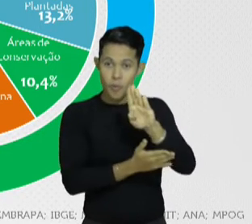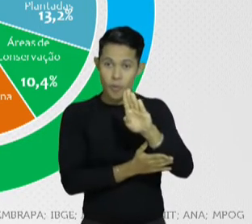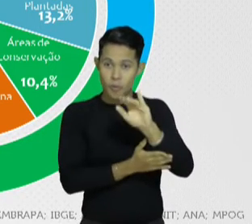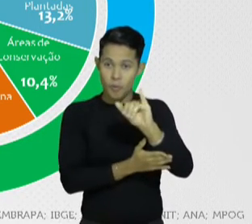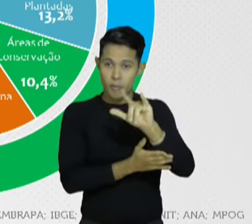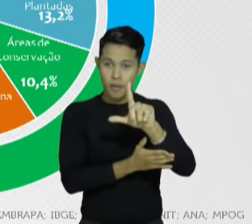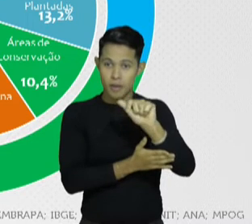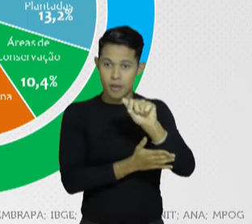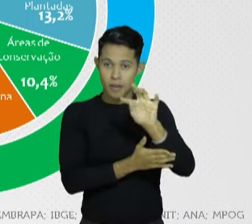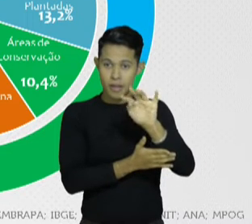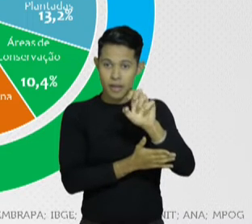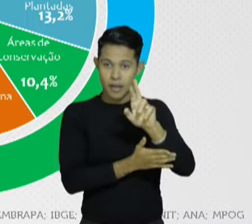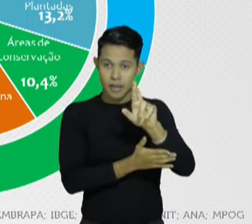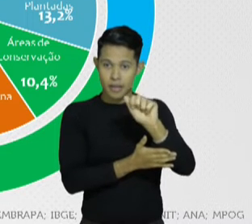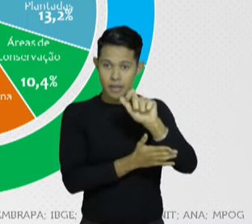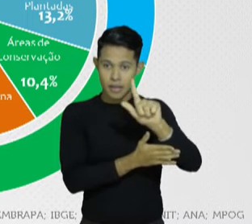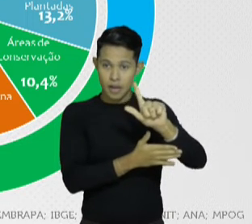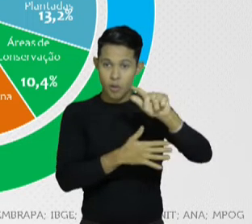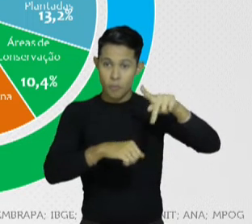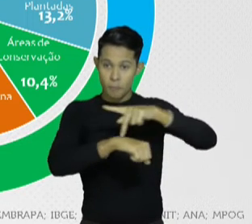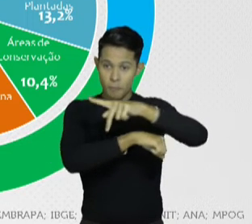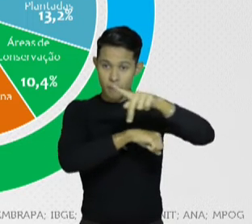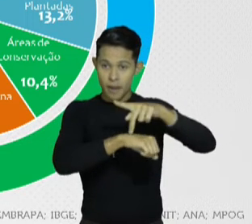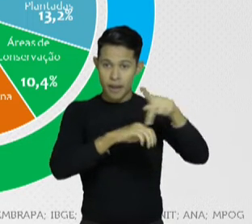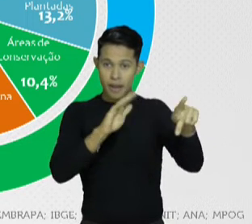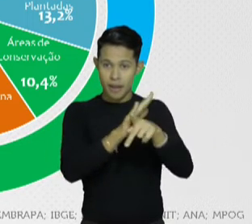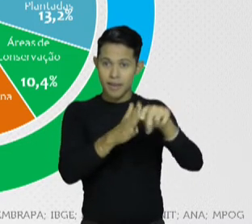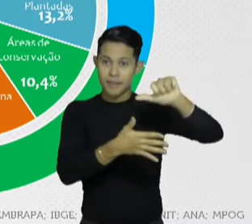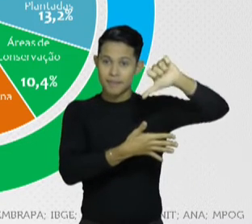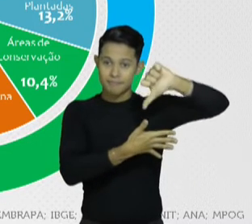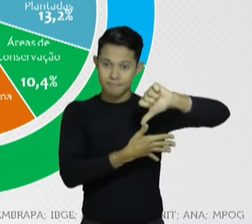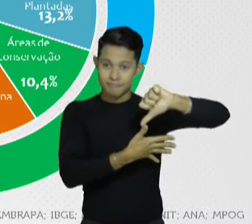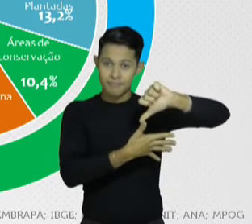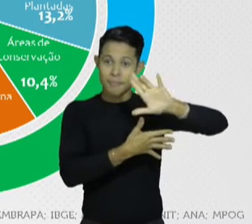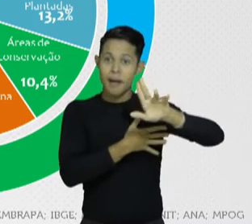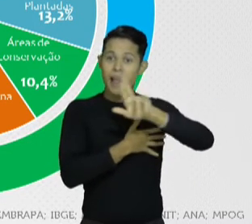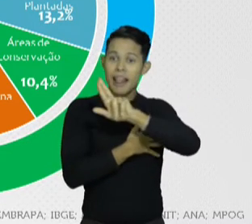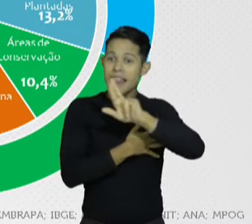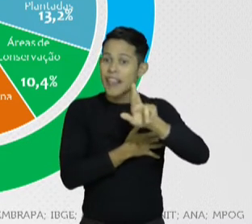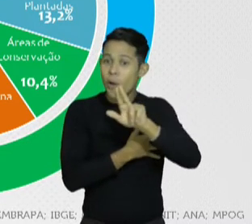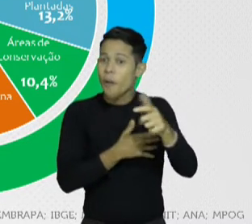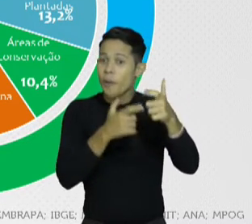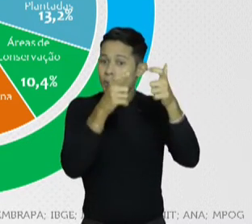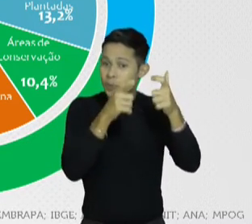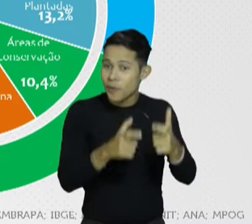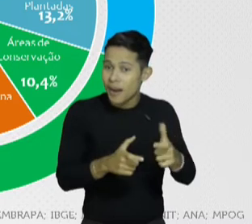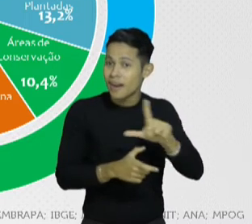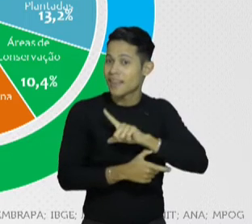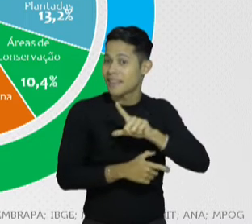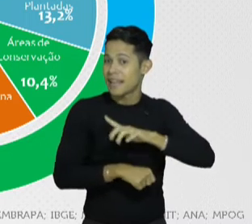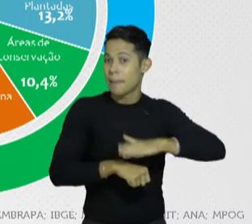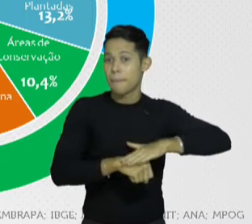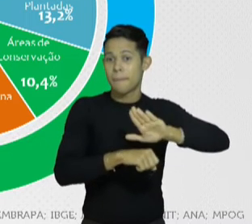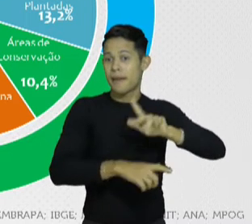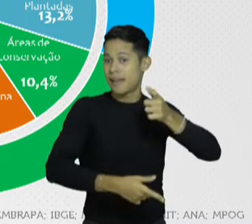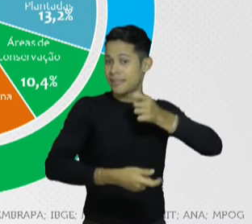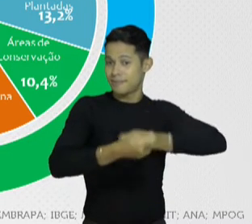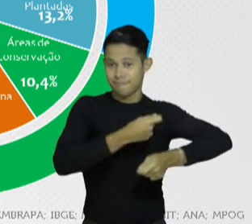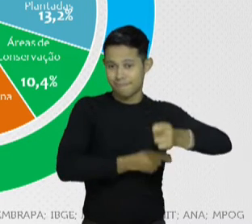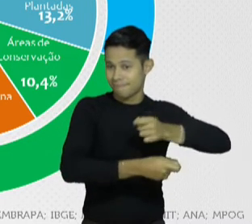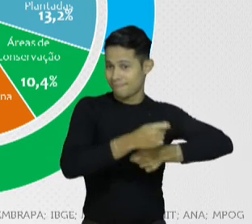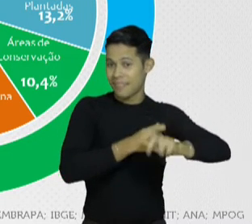países da América Latina que que entre nós não é aonde tá acontecendo os negócios no mundo